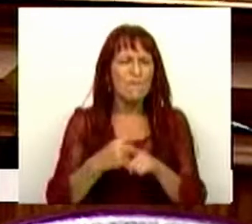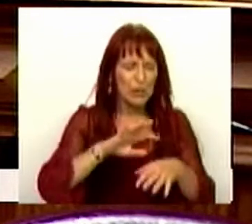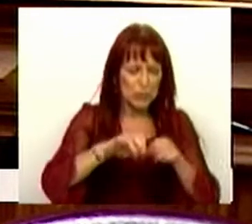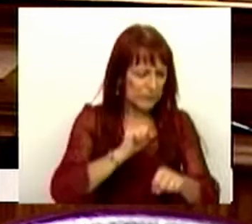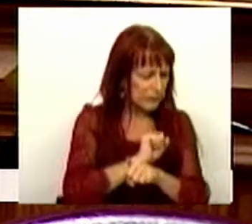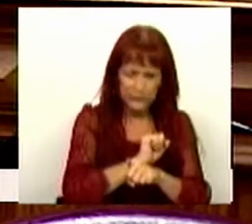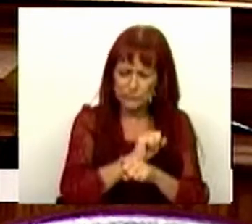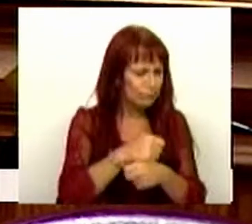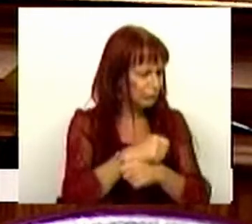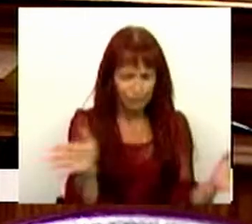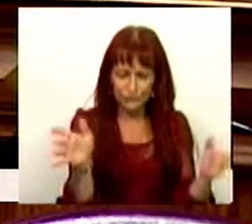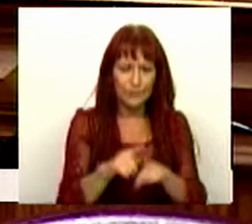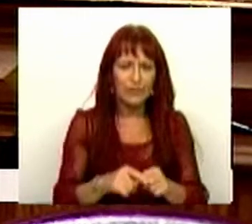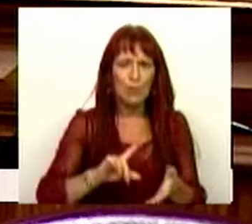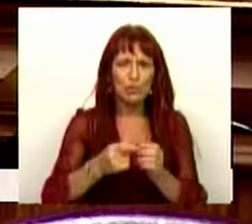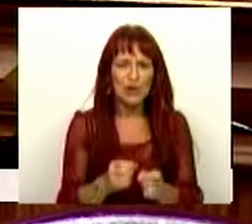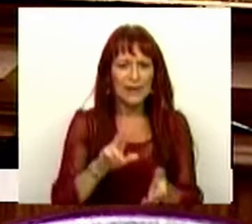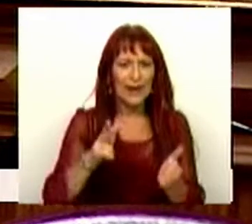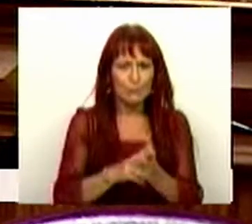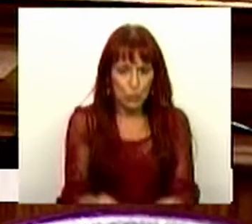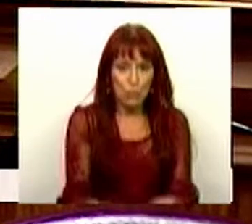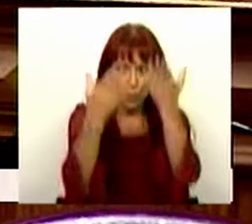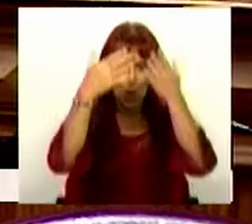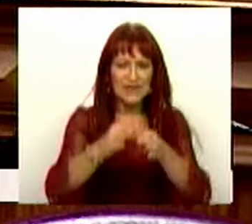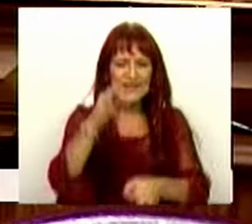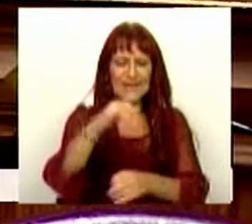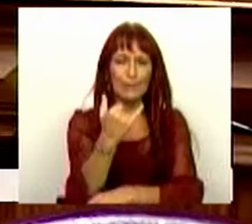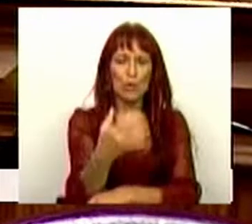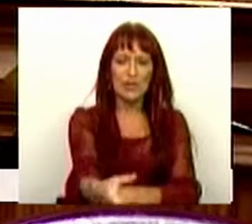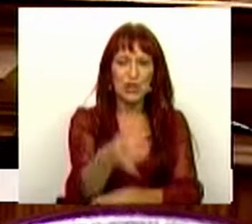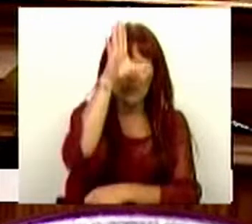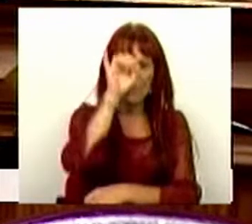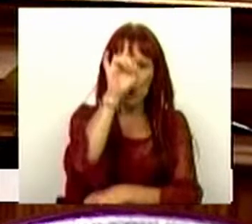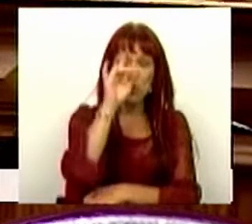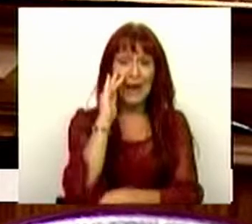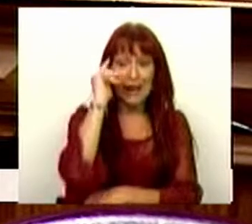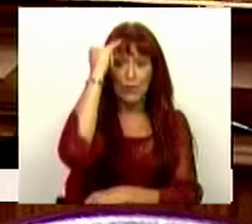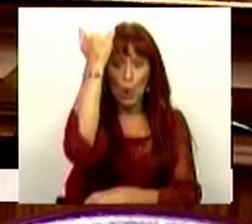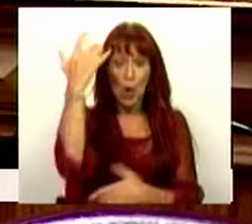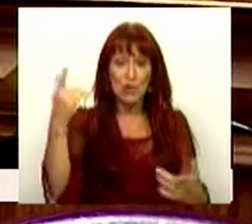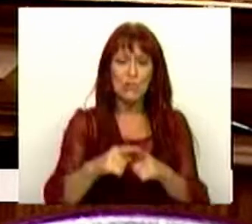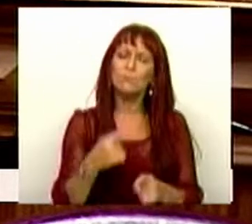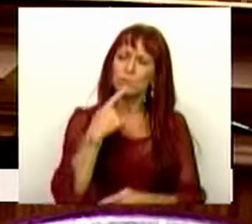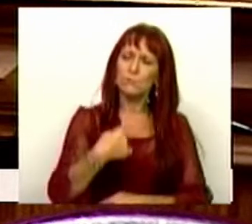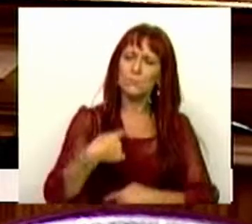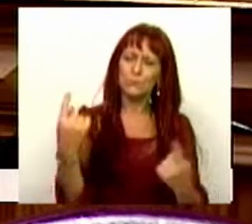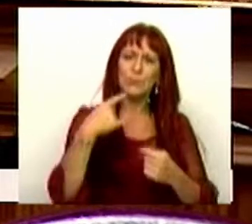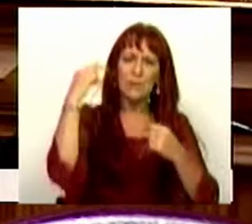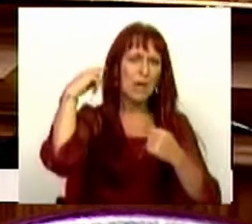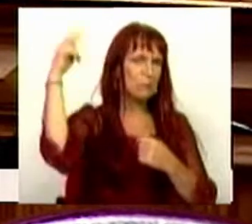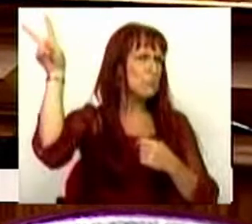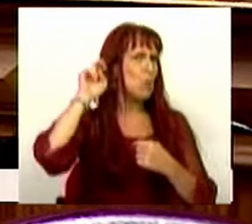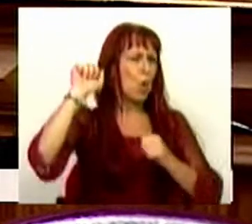nós e tornar o projeto numa realidade. Em setembro de 2019, o Primeiro-Ministro António Costa afirmou alto e bom